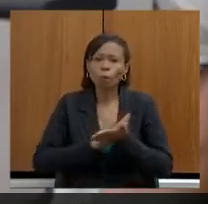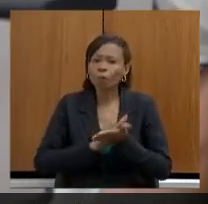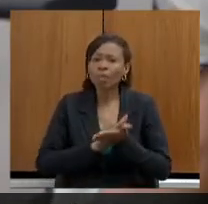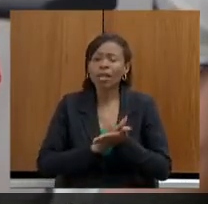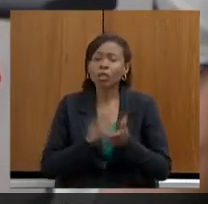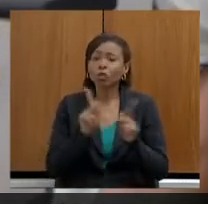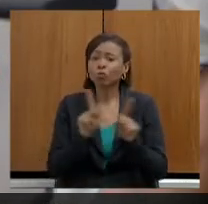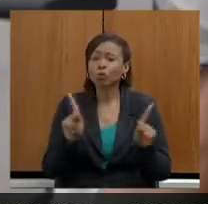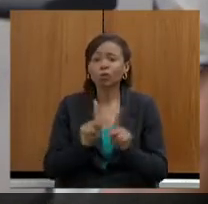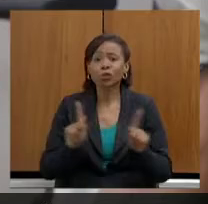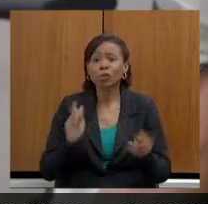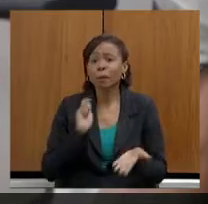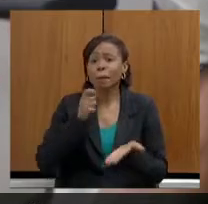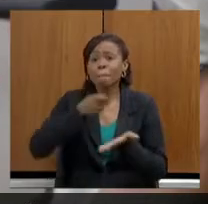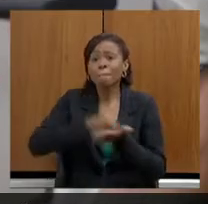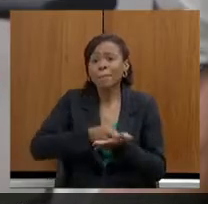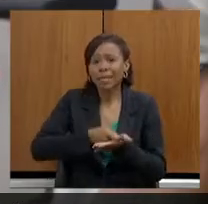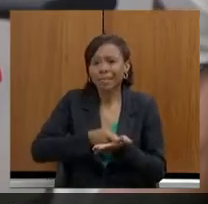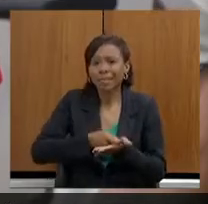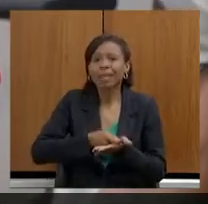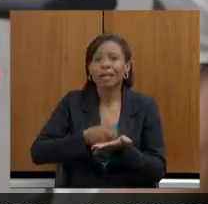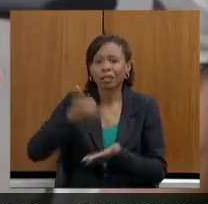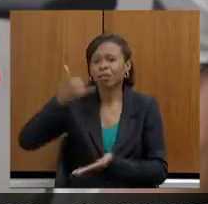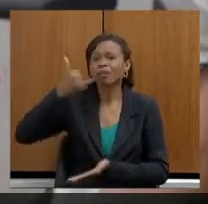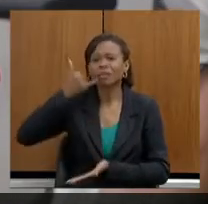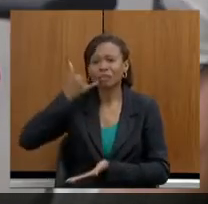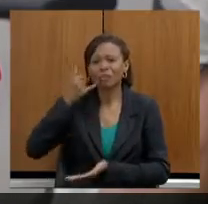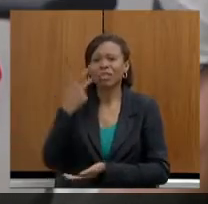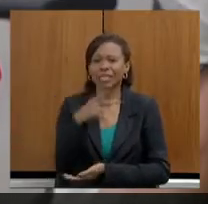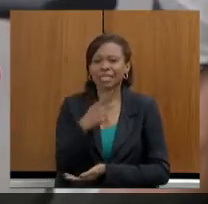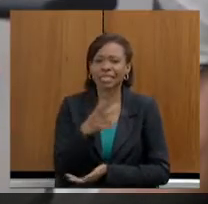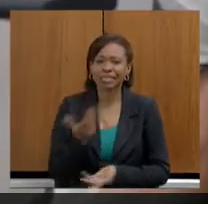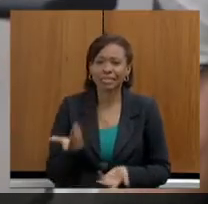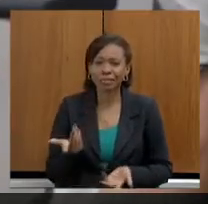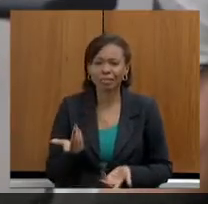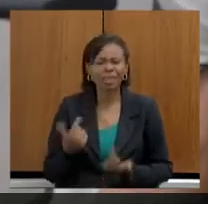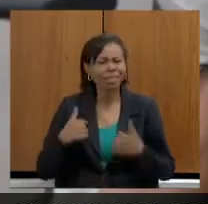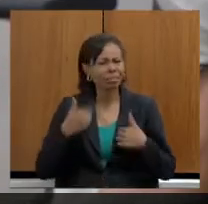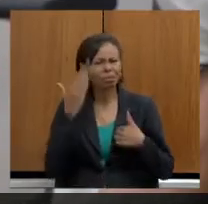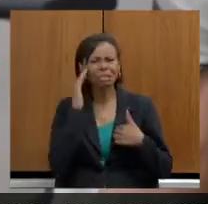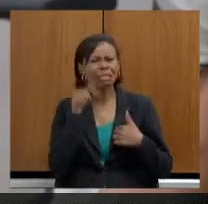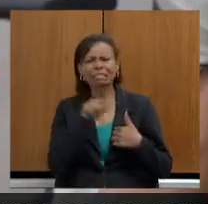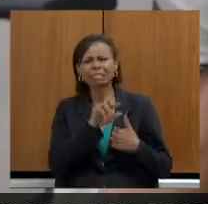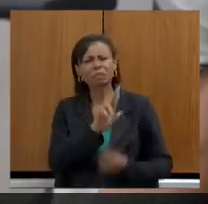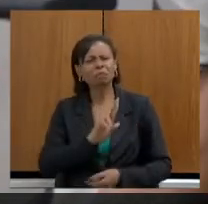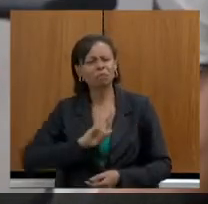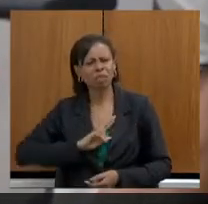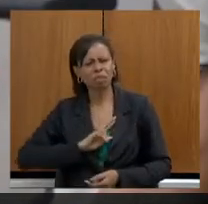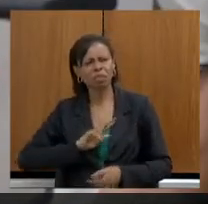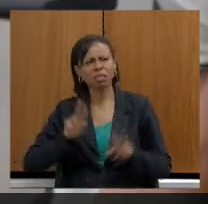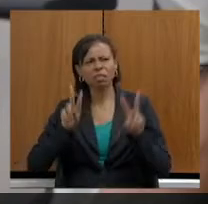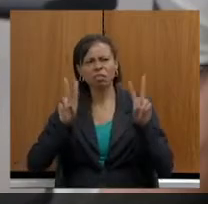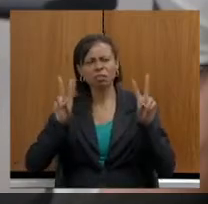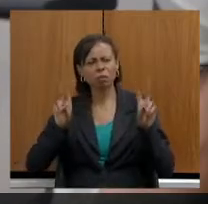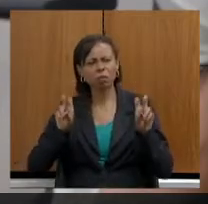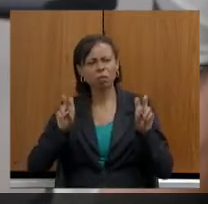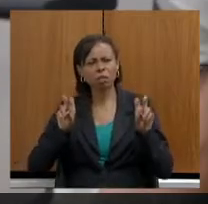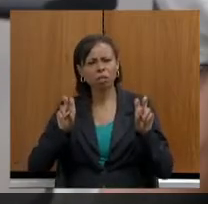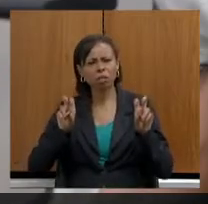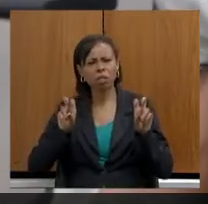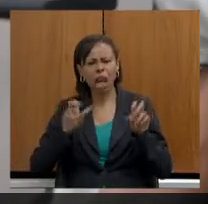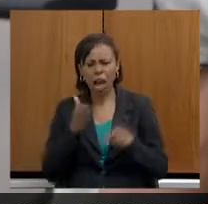professores Pagaram a sua conta de telefone eu não entendi a resposta que deram que sobre o